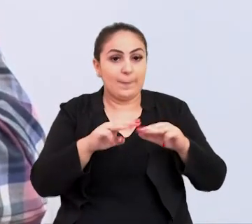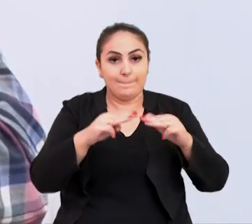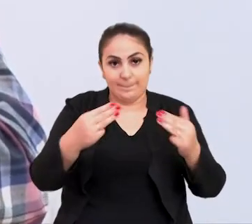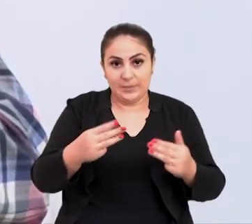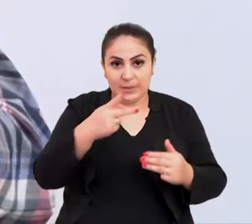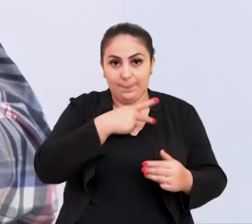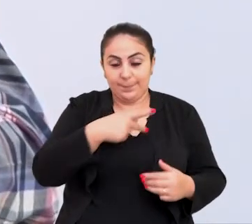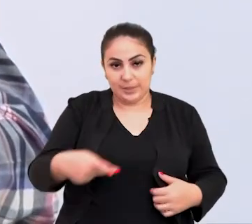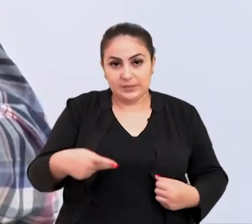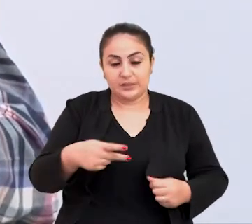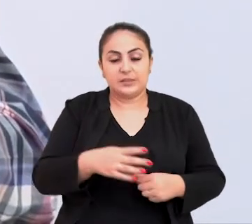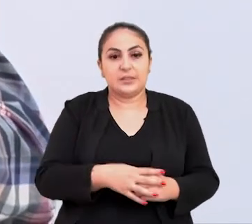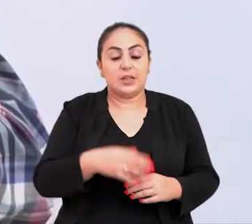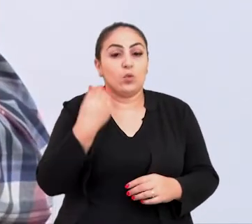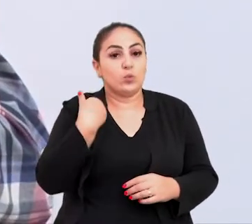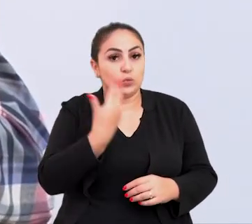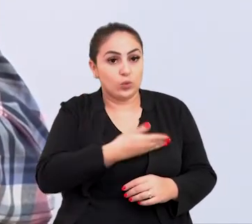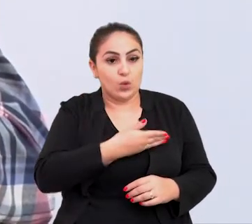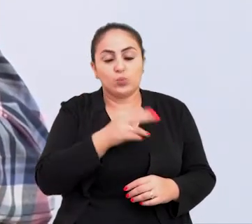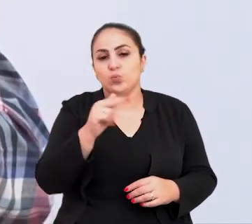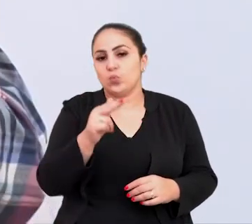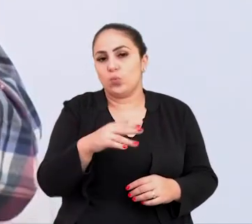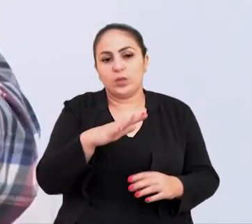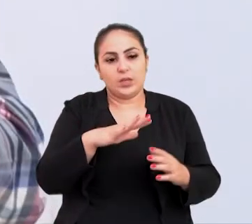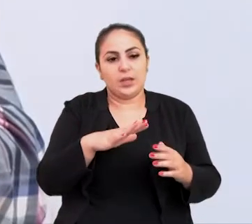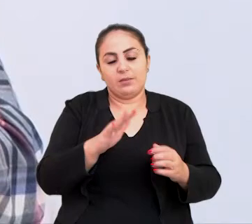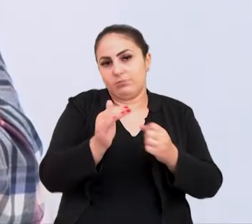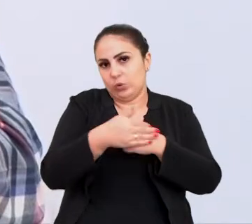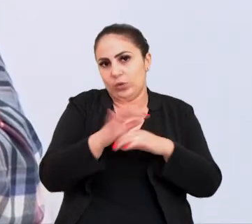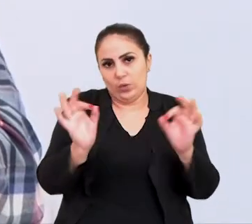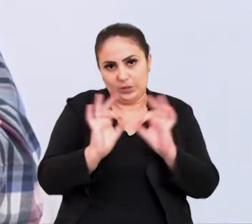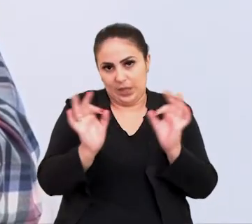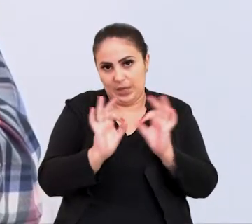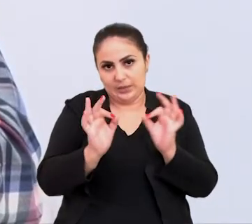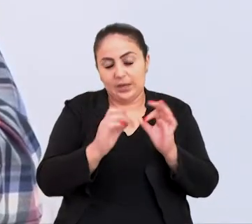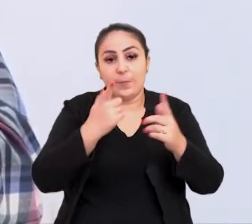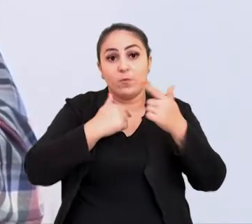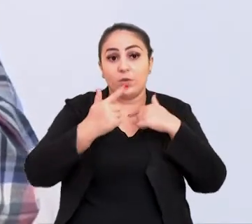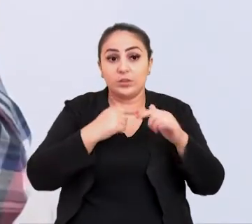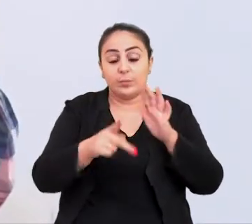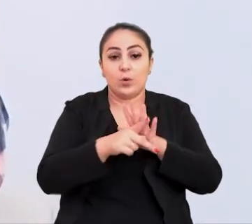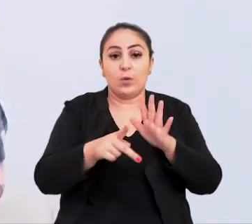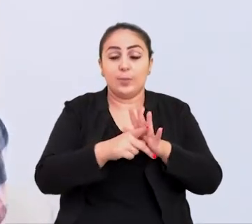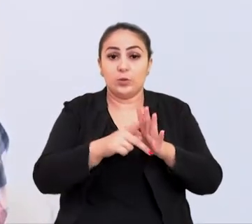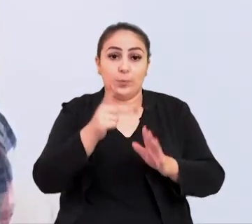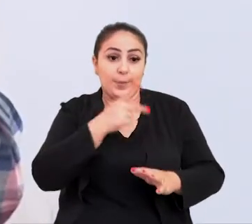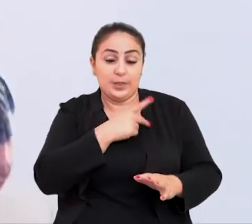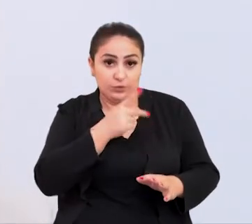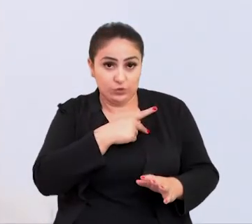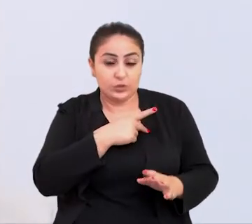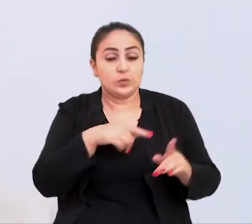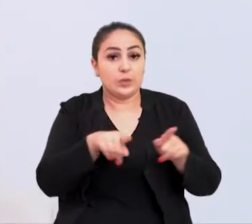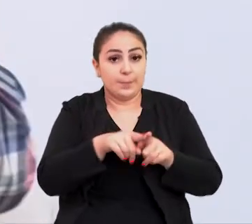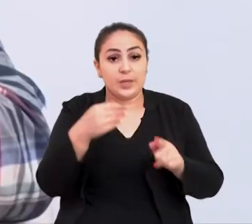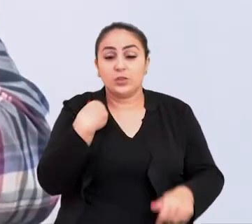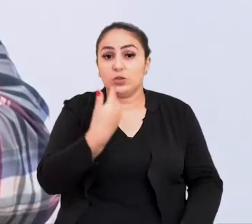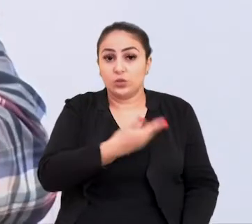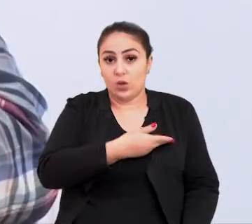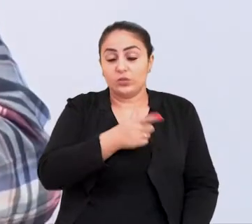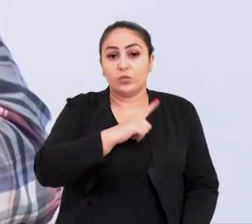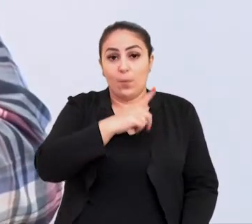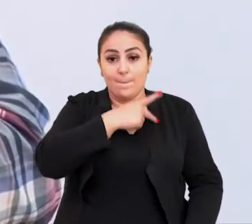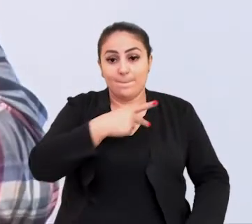questão da mesa, da presidência, a gente nunca escondeu que é um desejo do partido, já foi assim quando